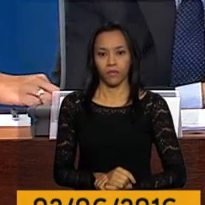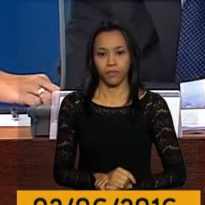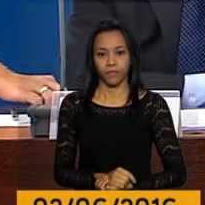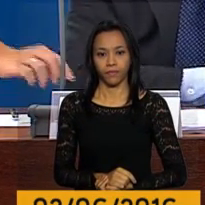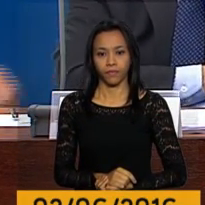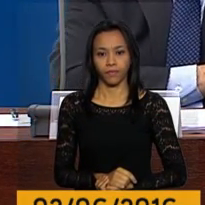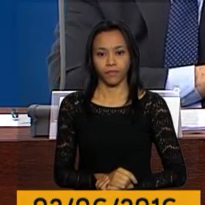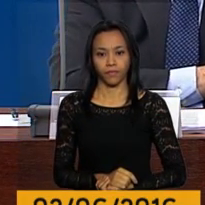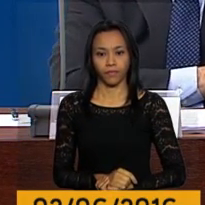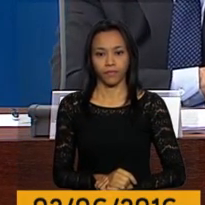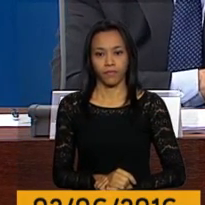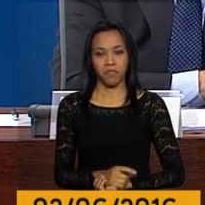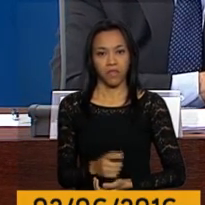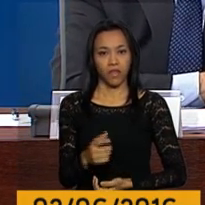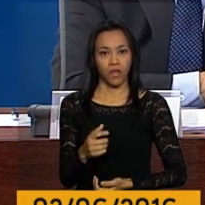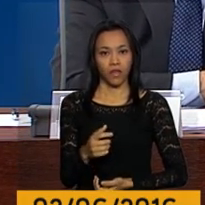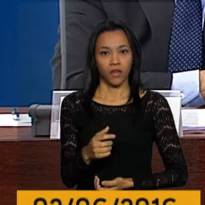Não trabalho com